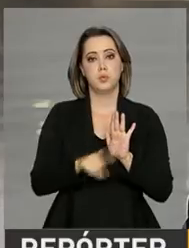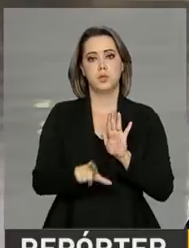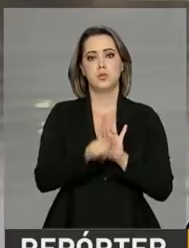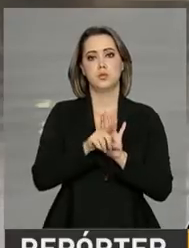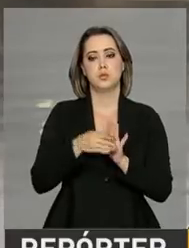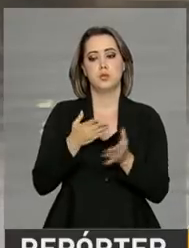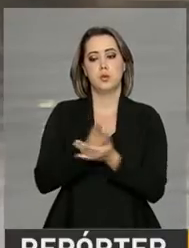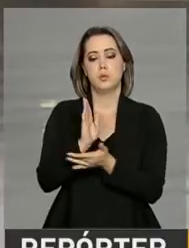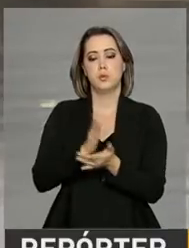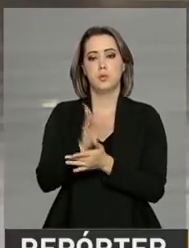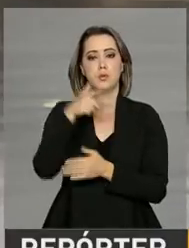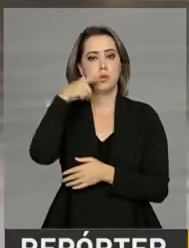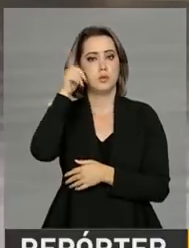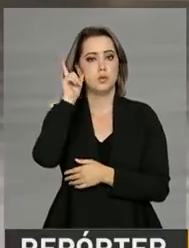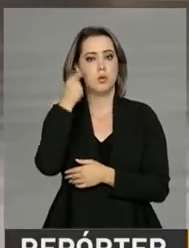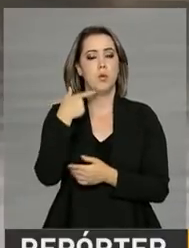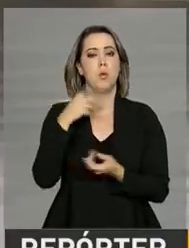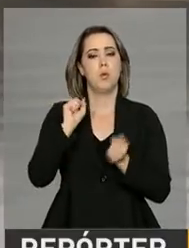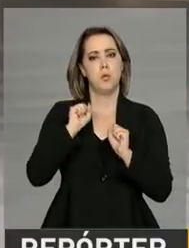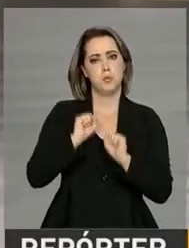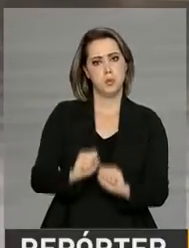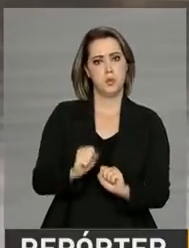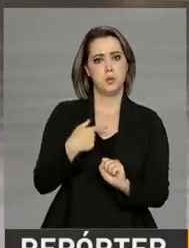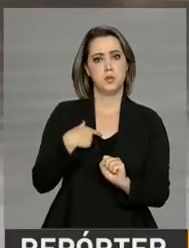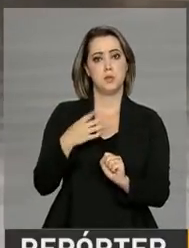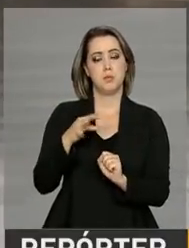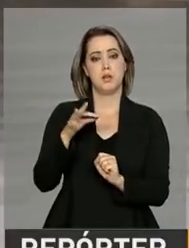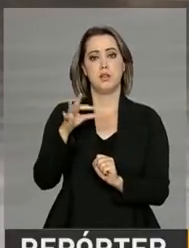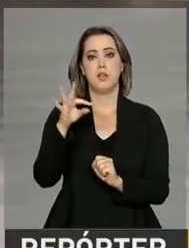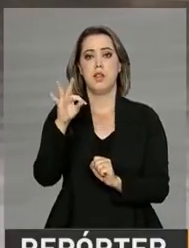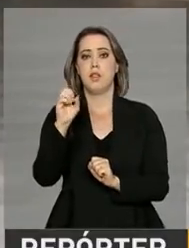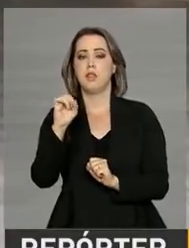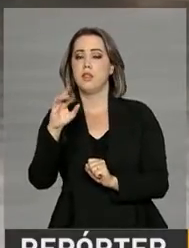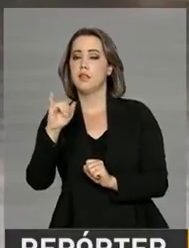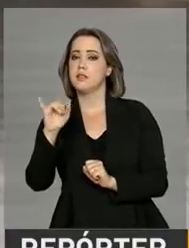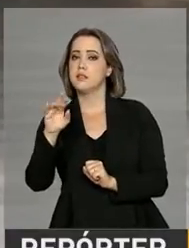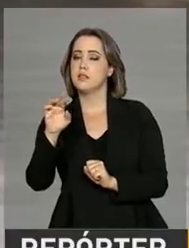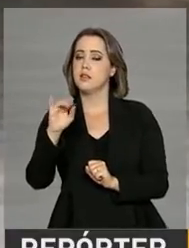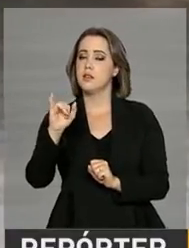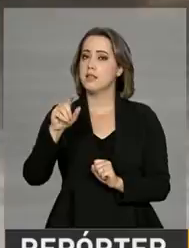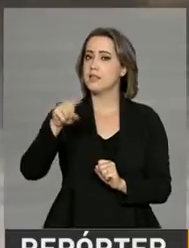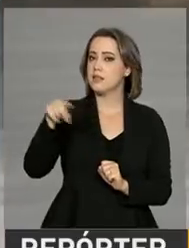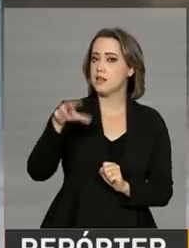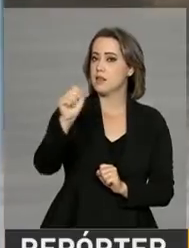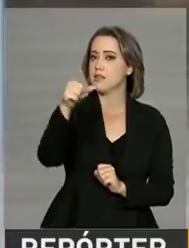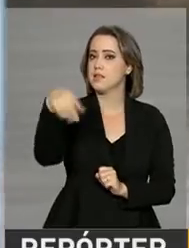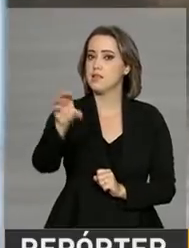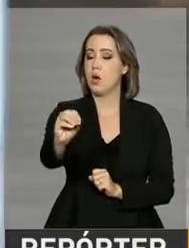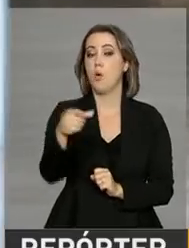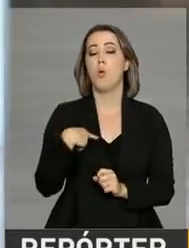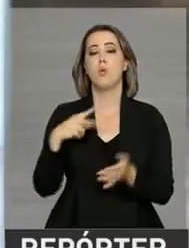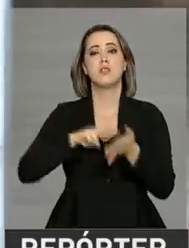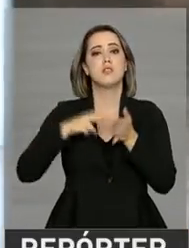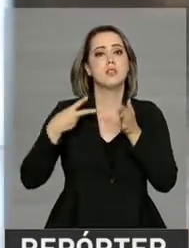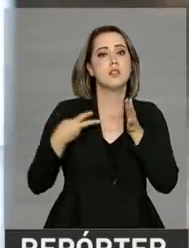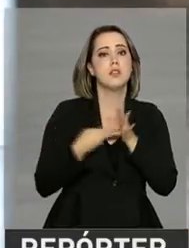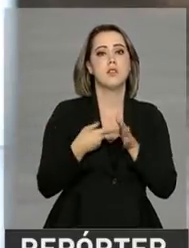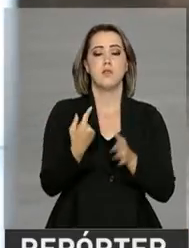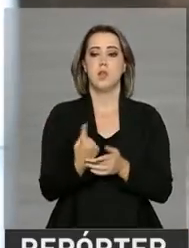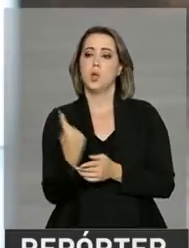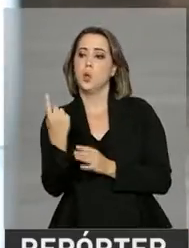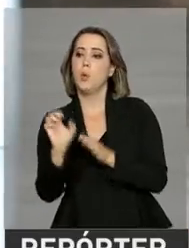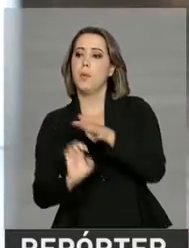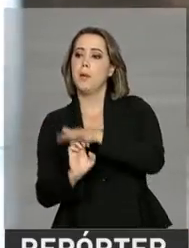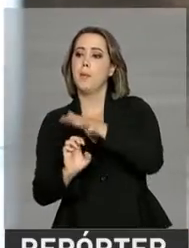Câmara dos Deputados flexibiliza a terceirização, que é quando uma empresa contrata trabalhadores por intermédio de uma